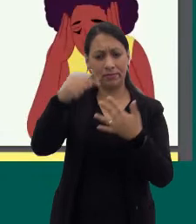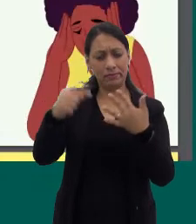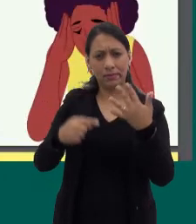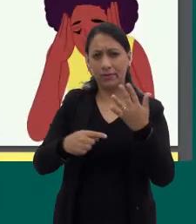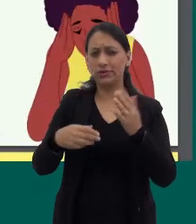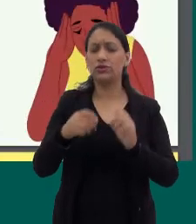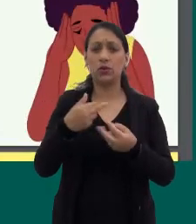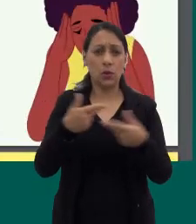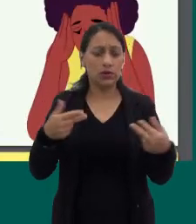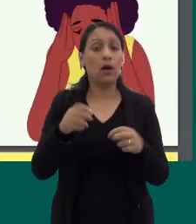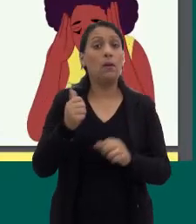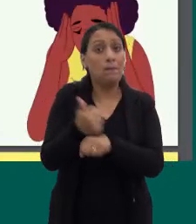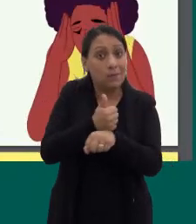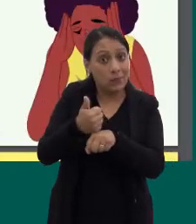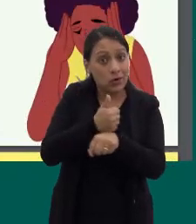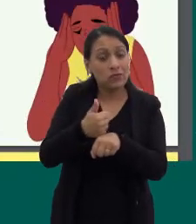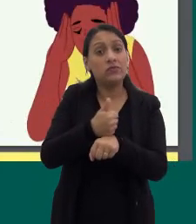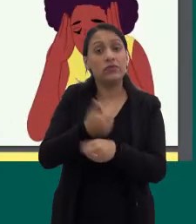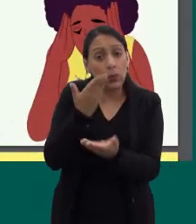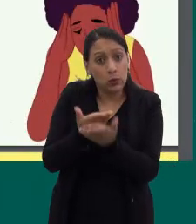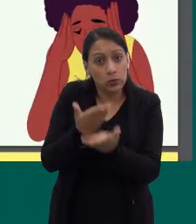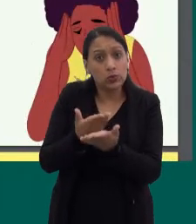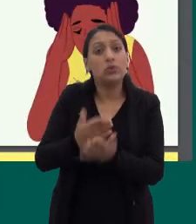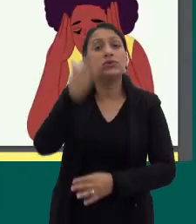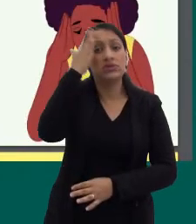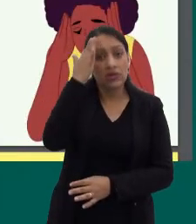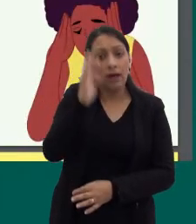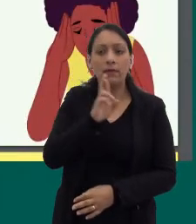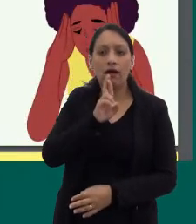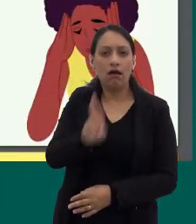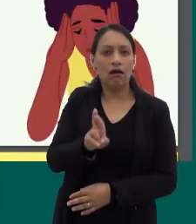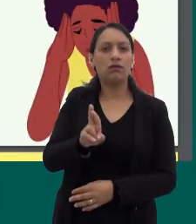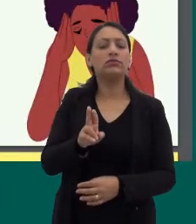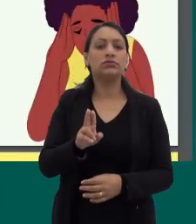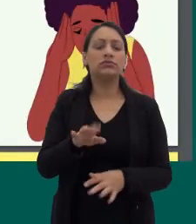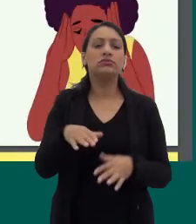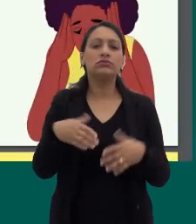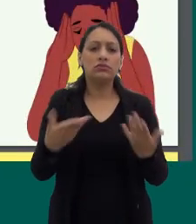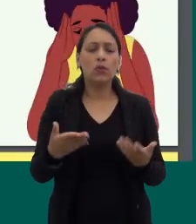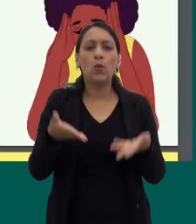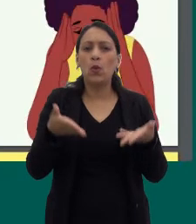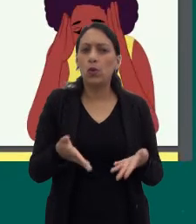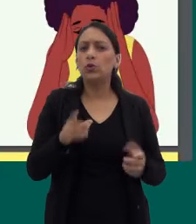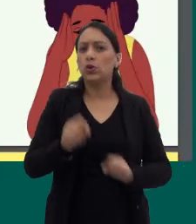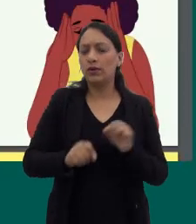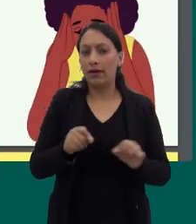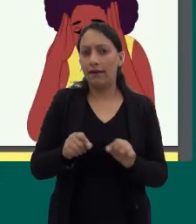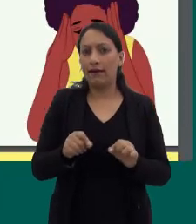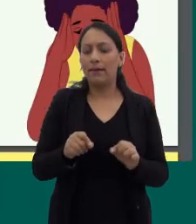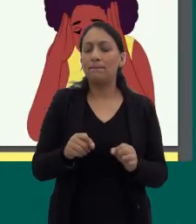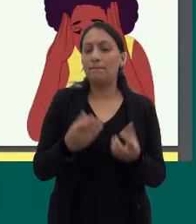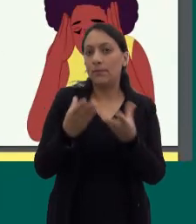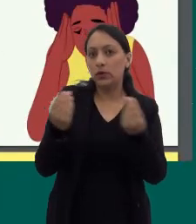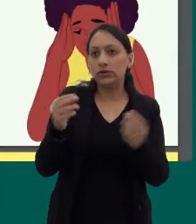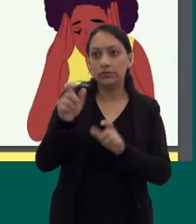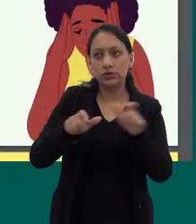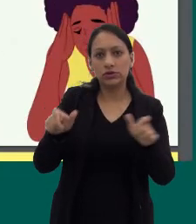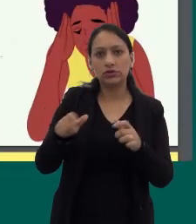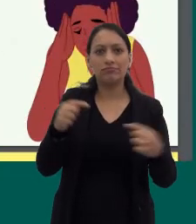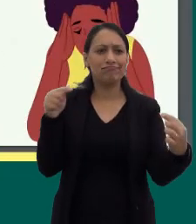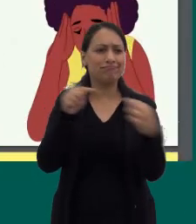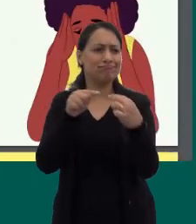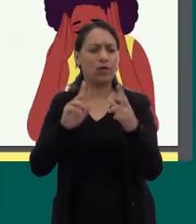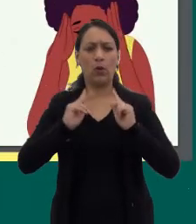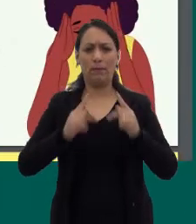realmente um profissional que estudou para isso, né? Então, acho que tem muito hoje em dia da gente se identificando como ser humano com